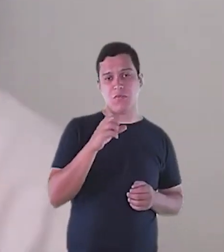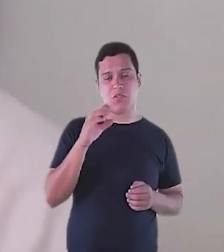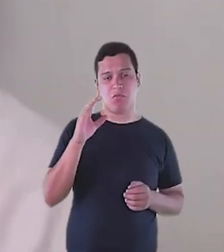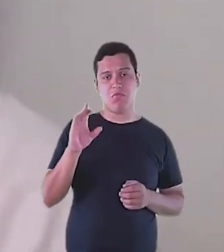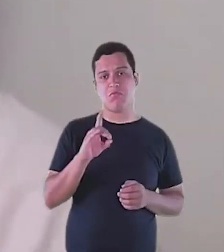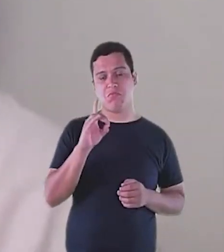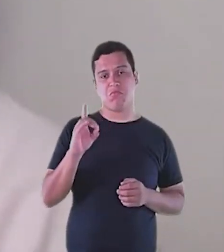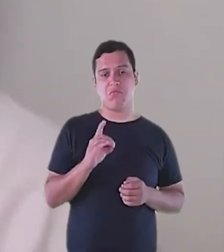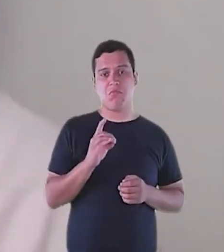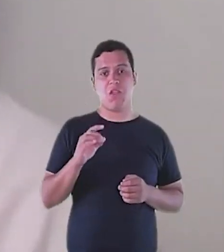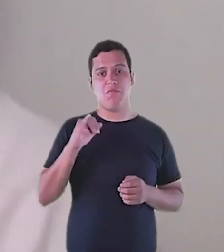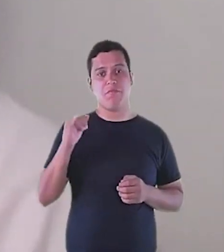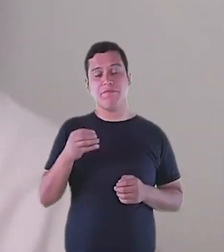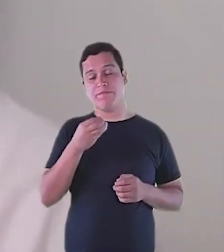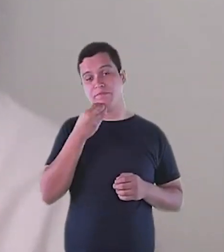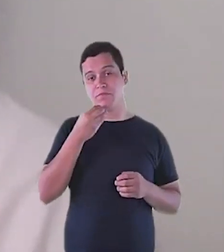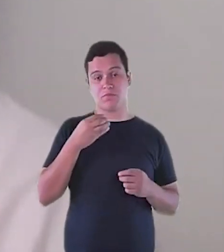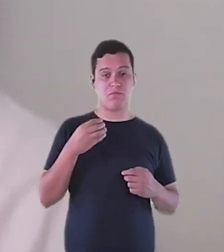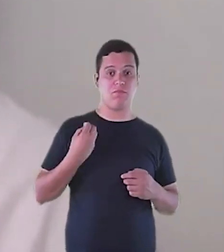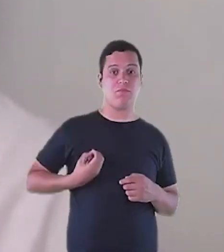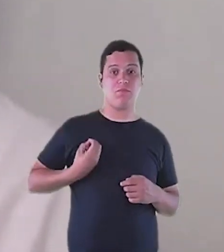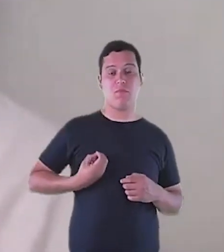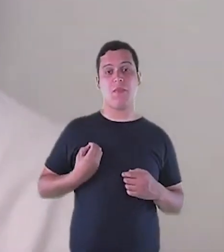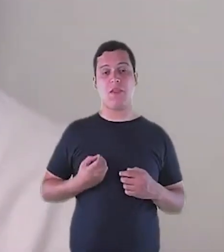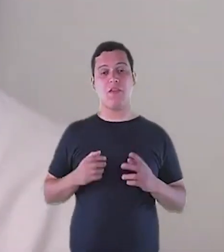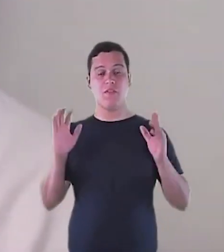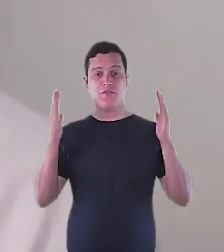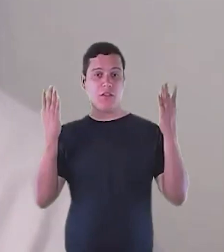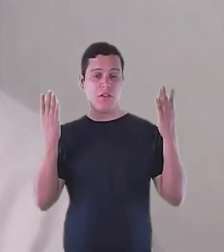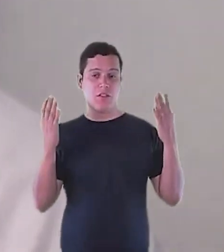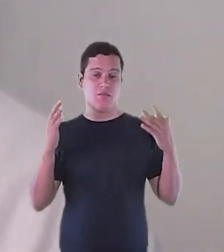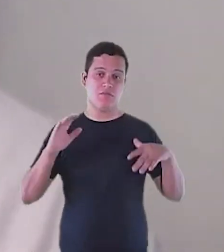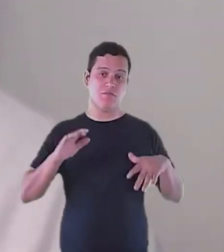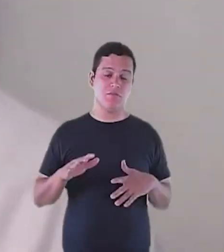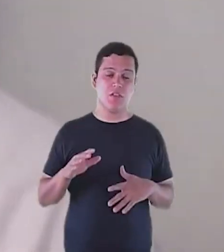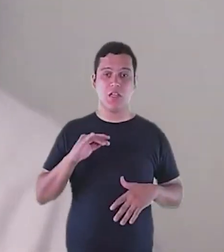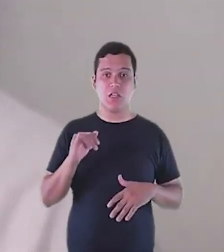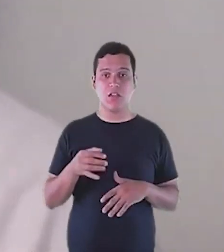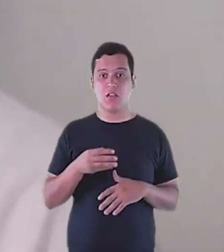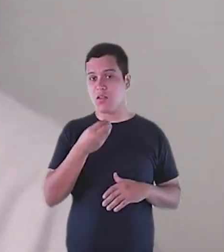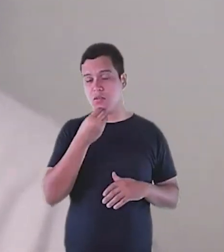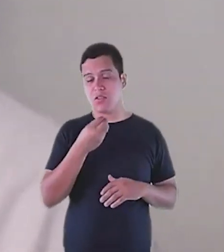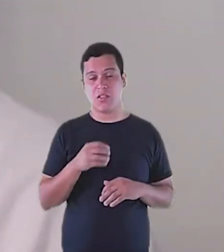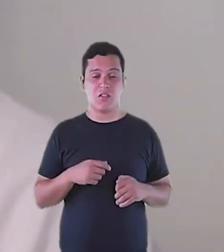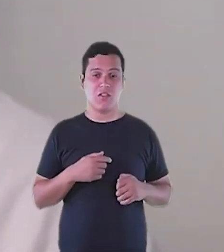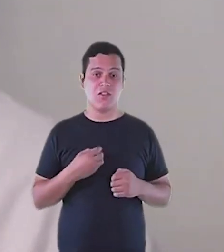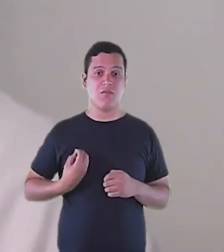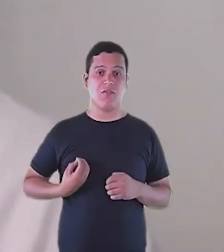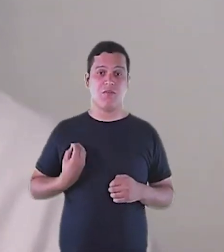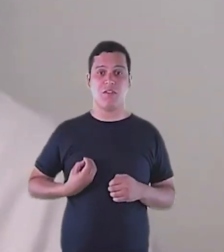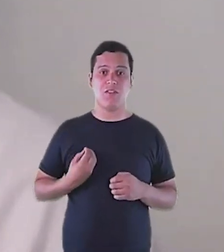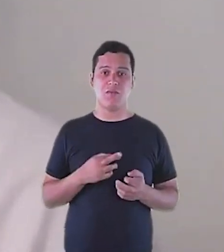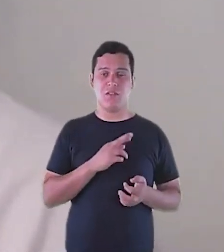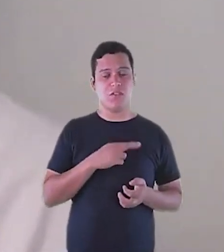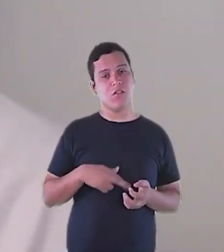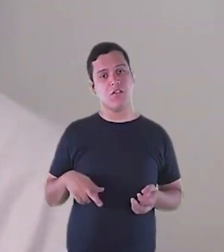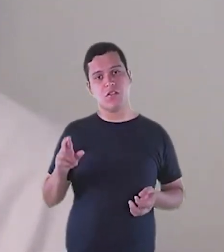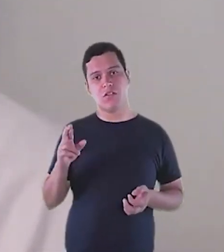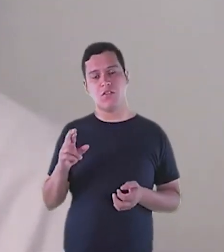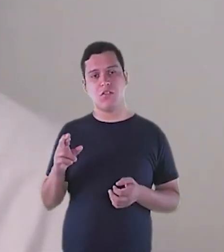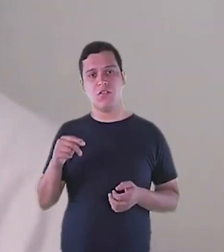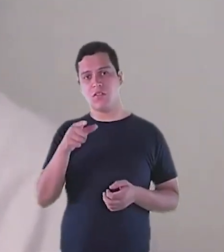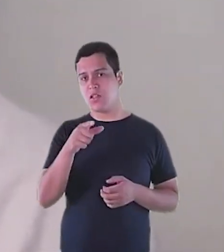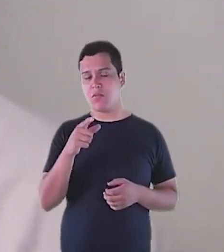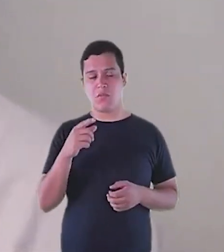a oportunidade de participar de festas e batuques, a oportunidade de participar de irmandades religiosas, que era uma coisa